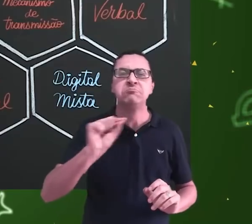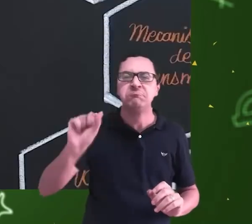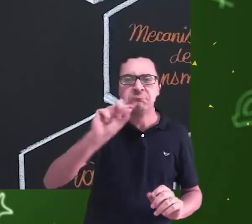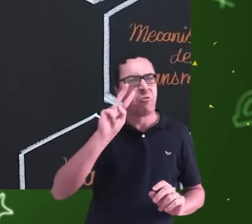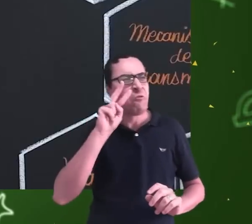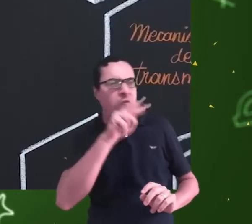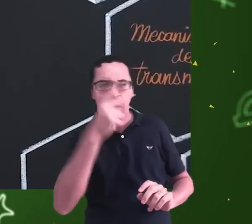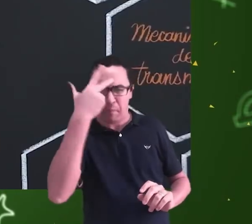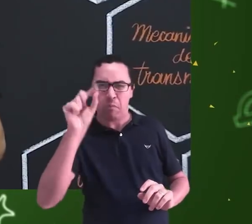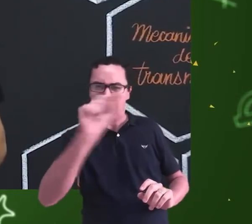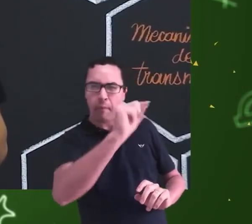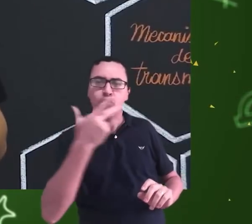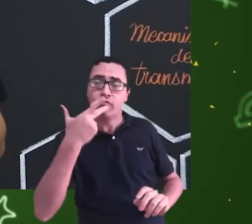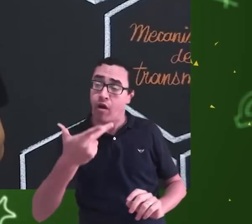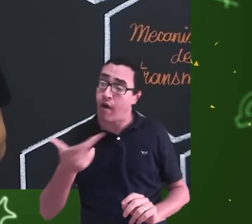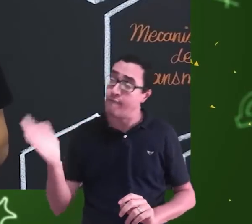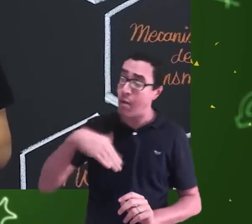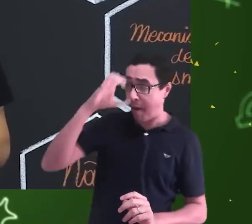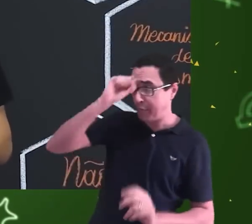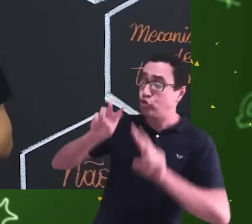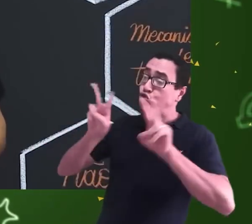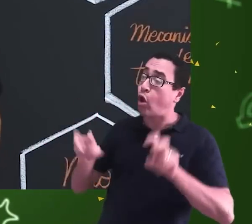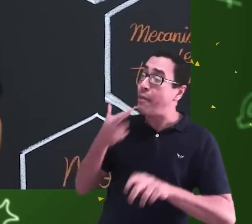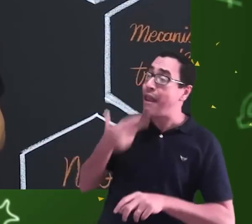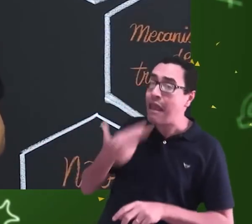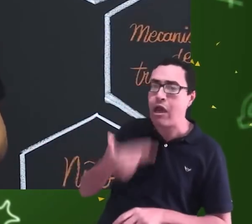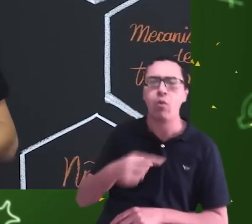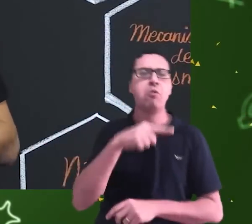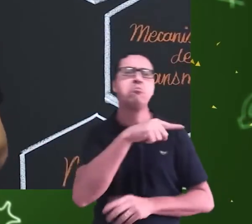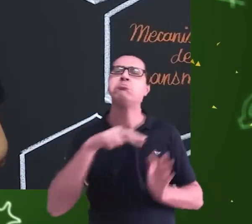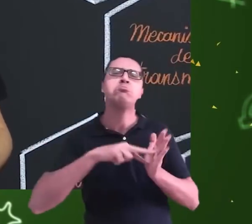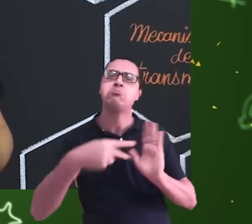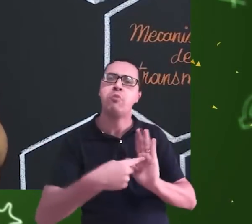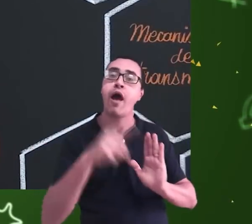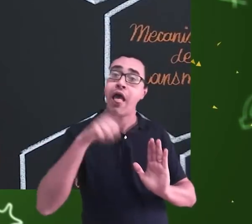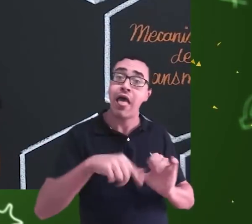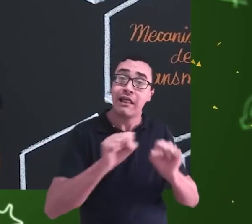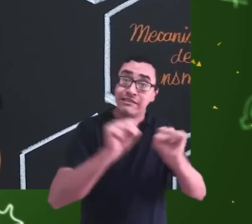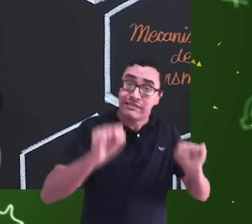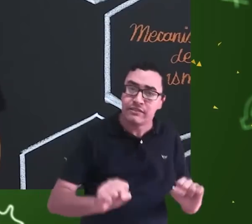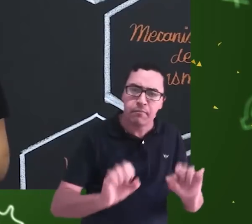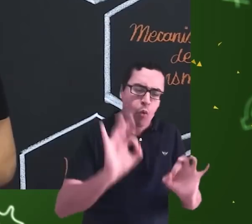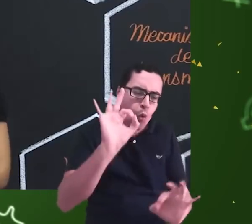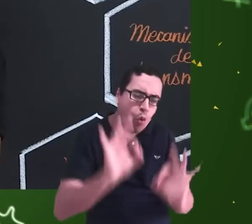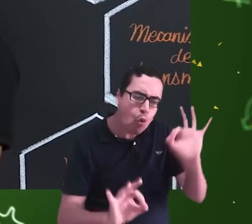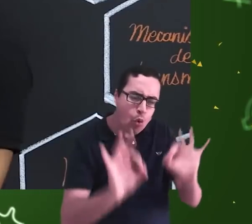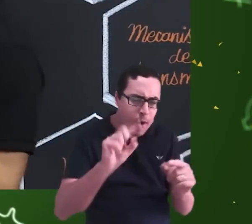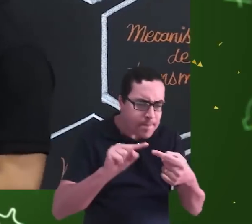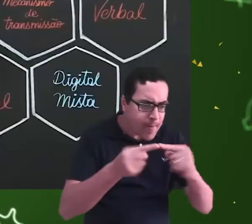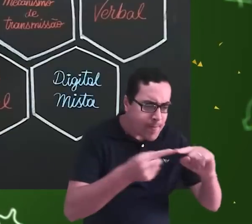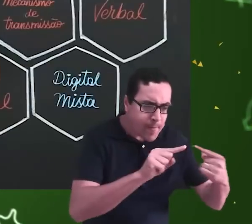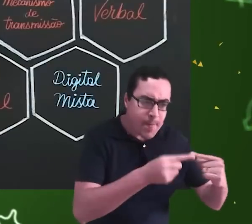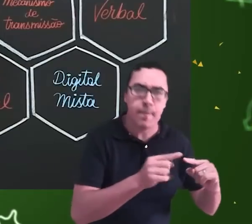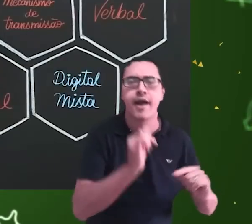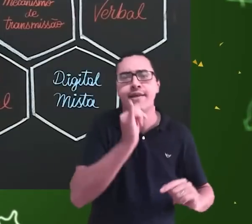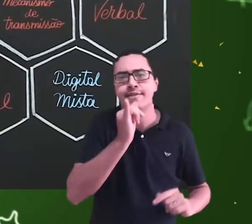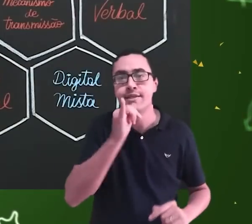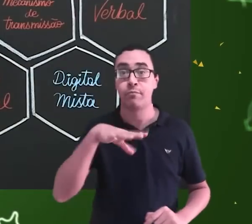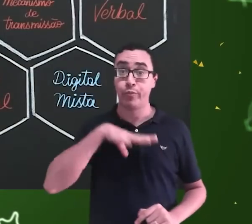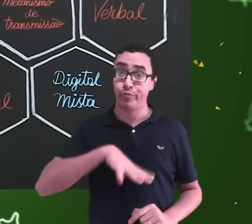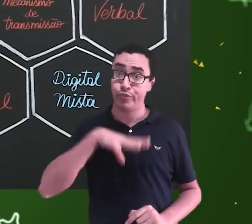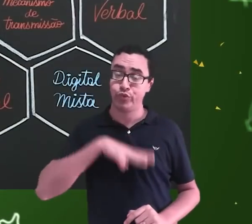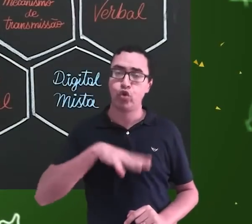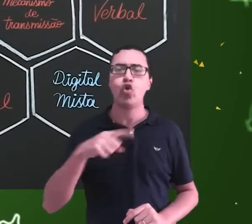uma língua, a gente está falando de um complexo muito bem organizado, tal como é a língua portuguesa. Pense você que a gente